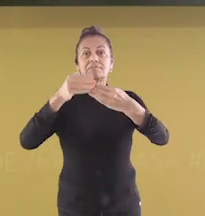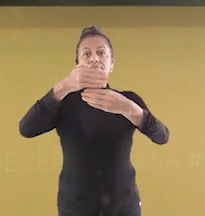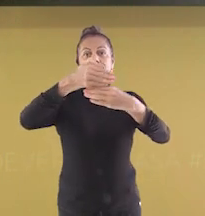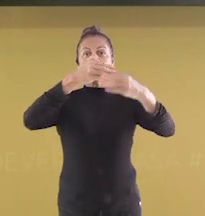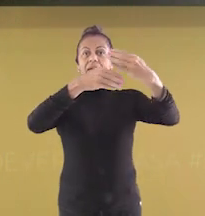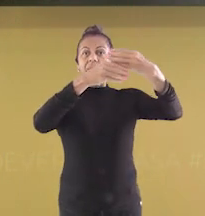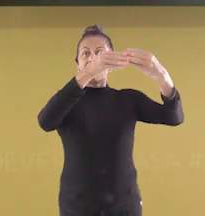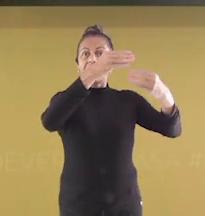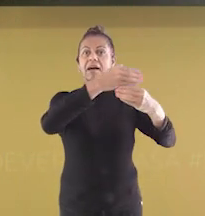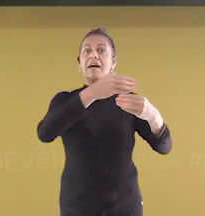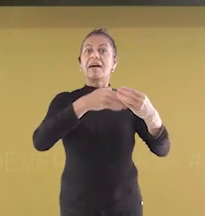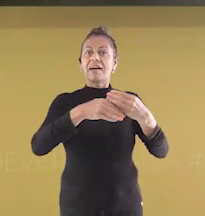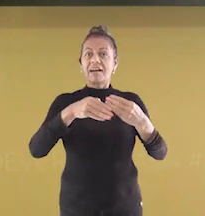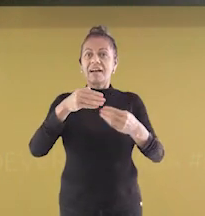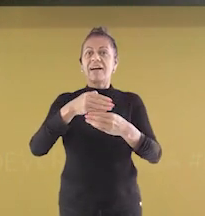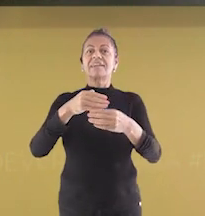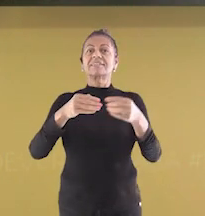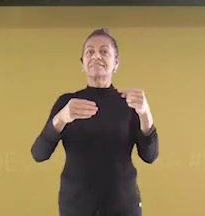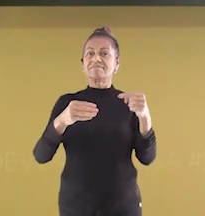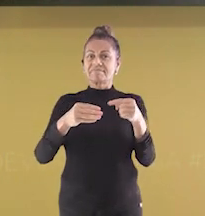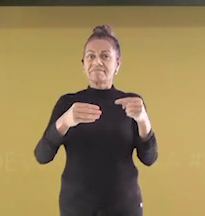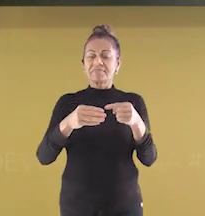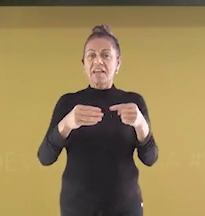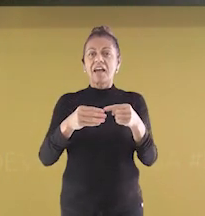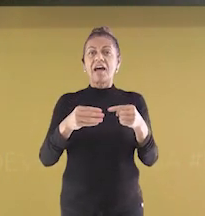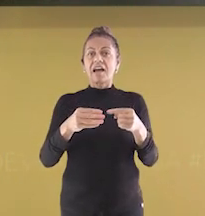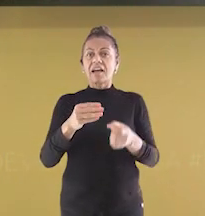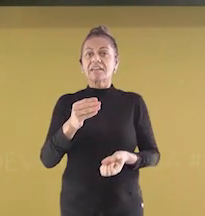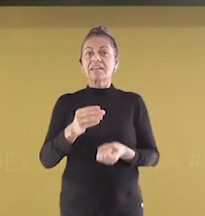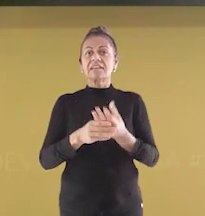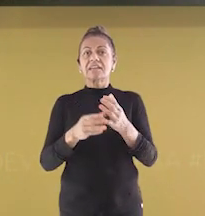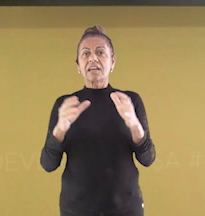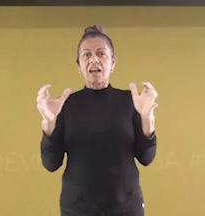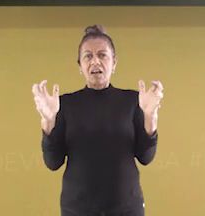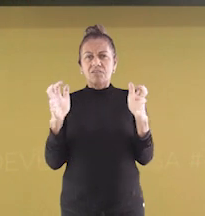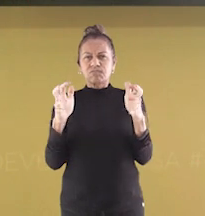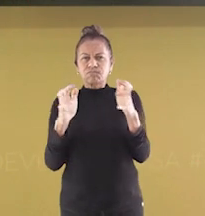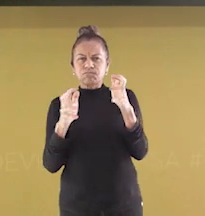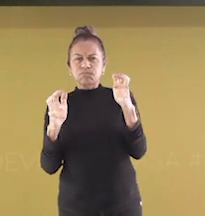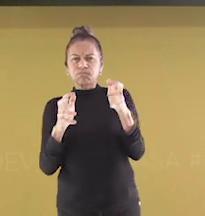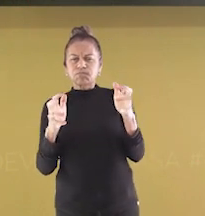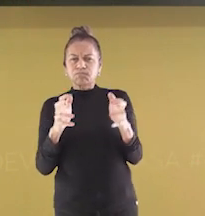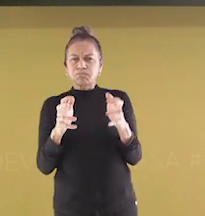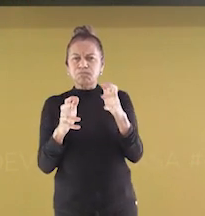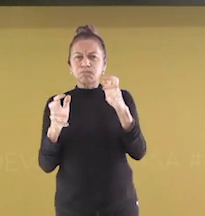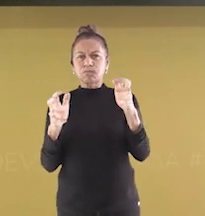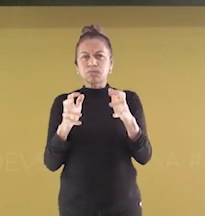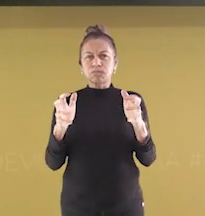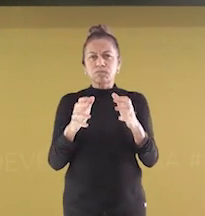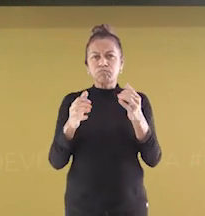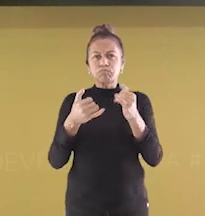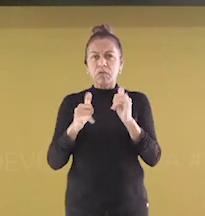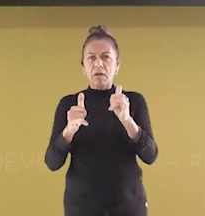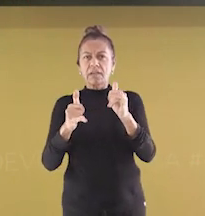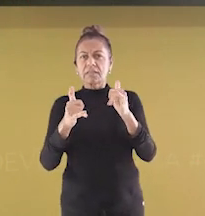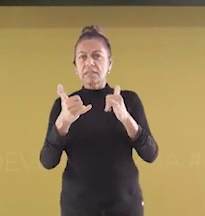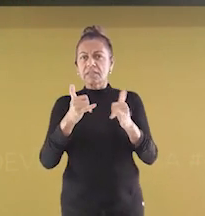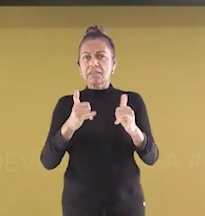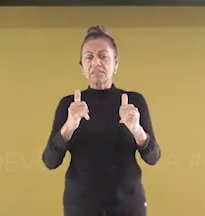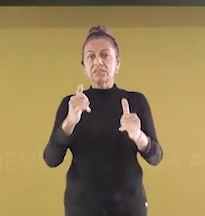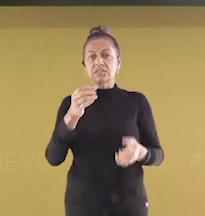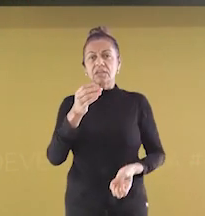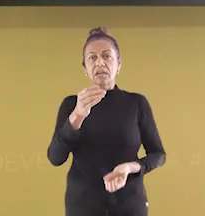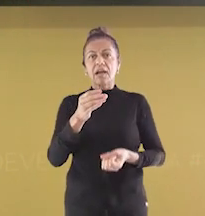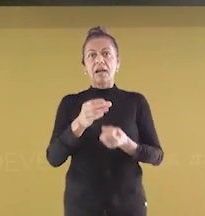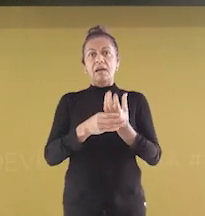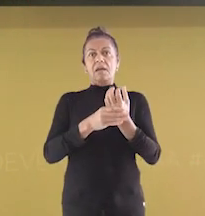tectônicas. As regiões onde as placas convergem-se provocam um acúmulo de pressão e descarga de